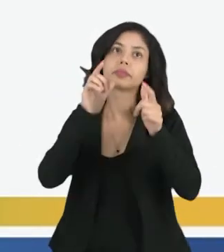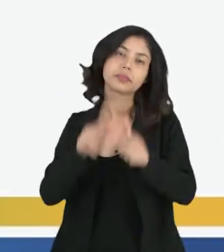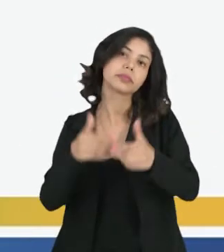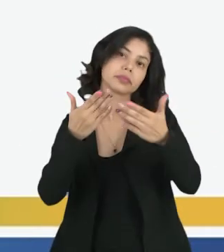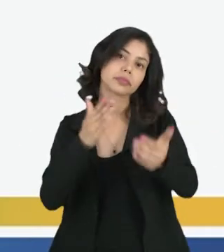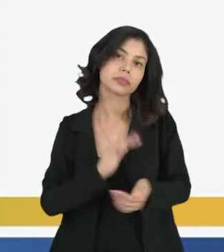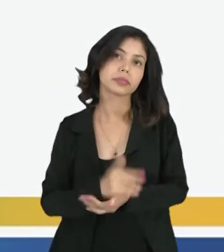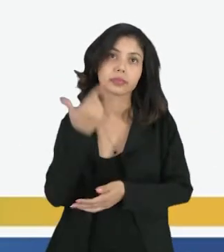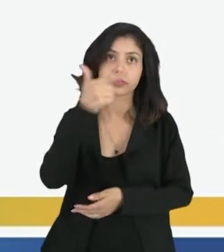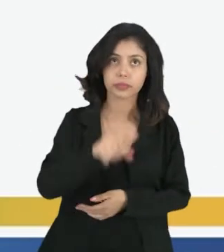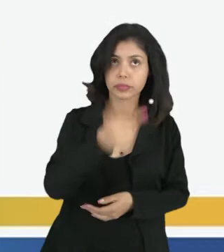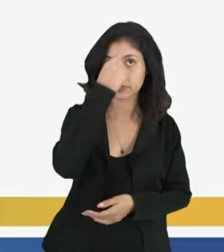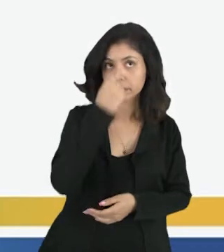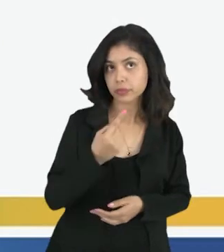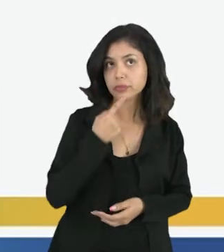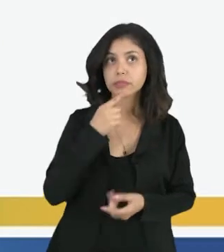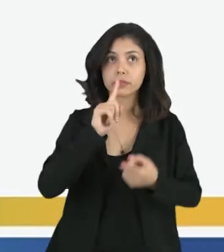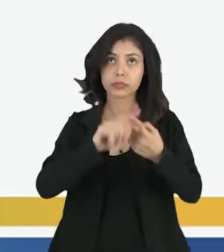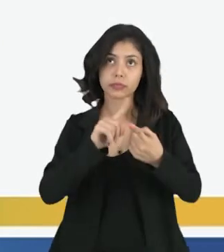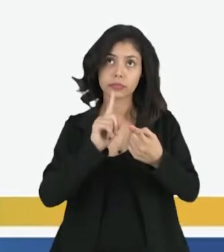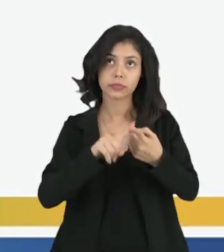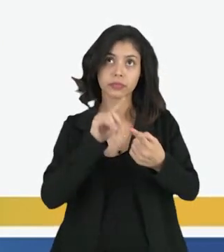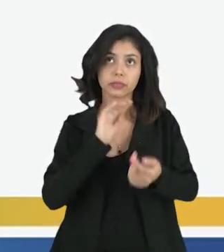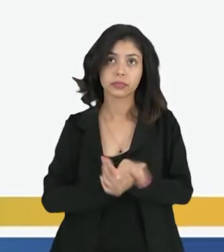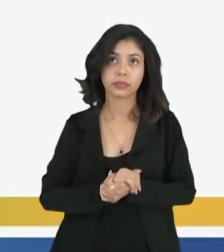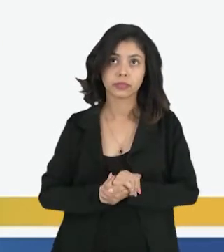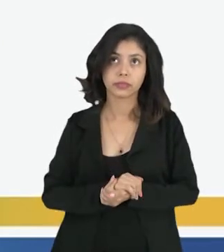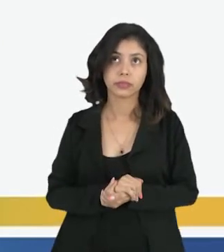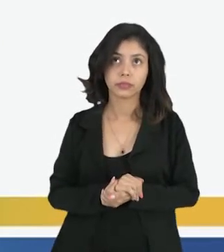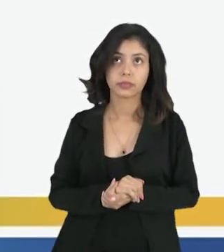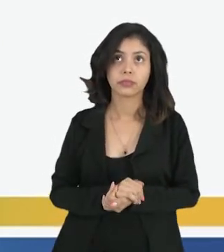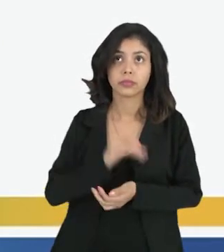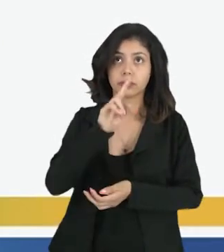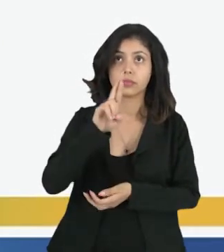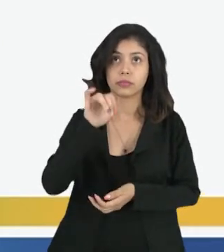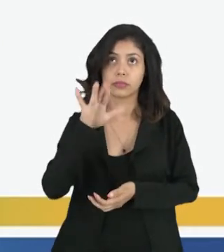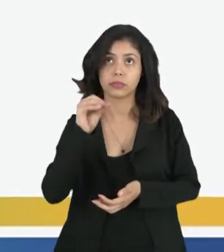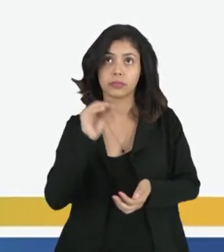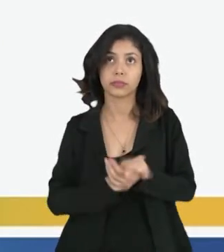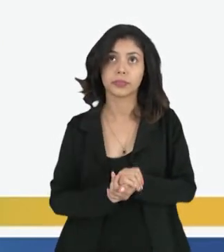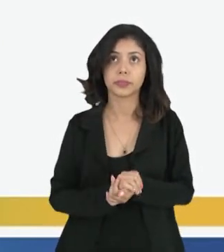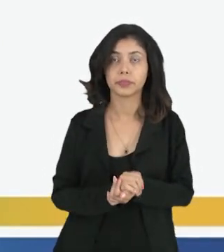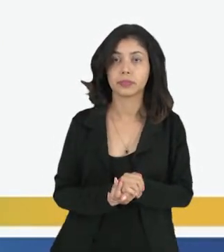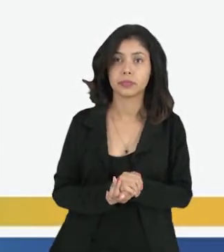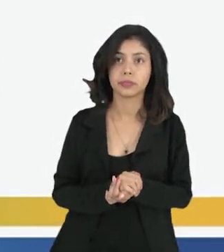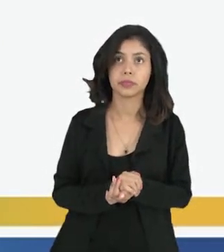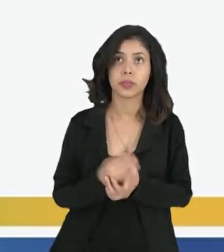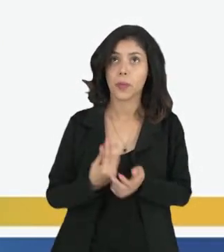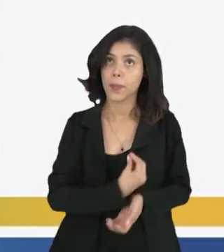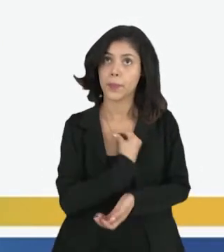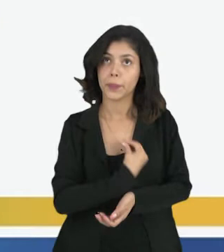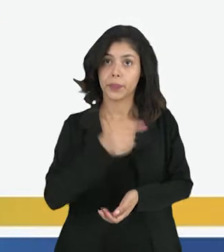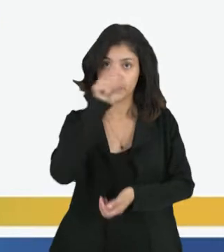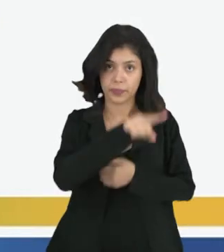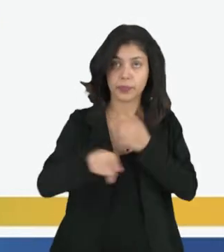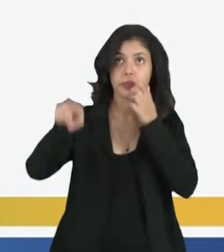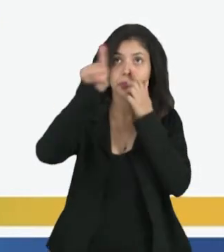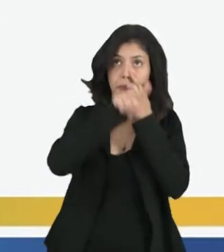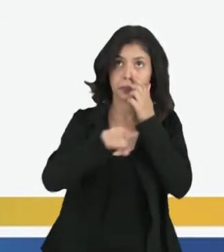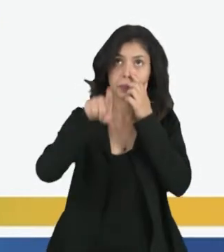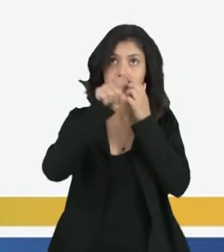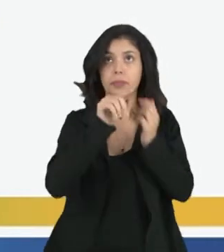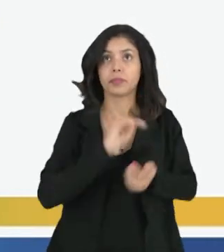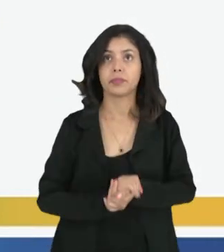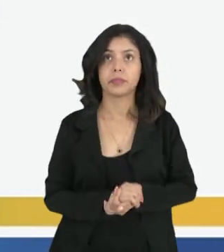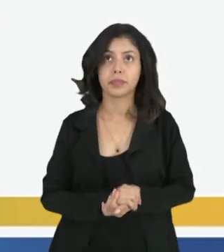localização, de novo na figura número 1, onde está essa Europa setentrional, aí com a presença, aí quero dar um destaque